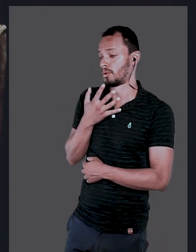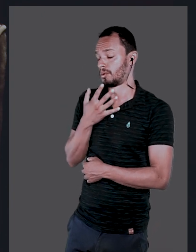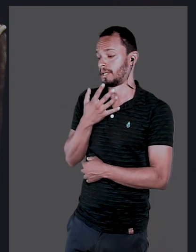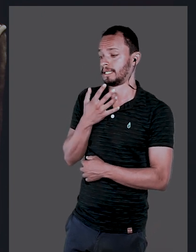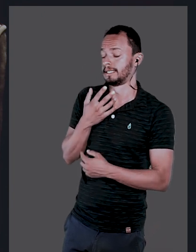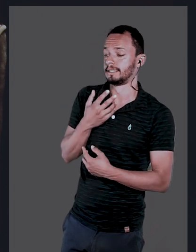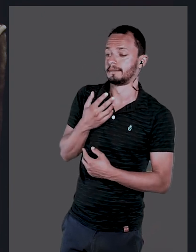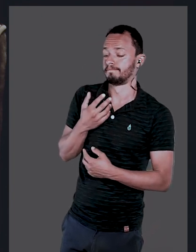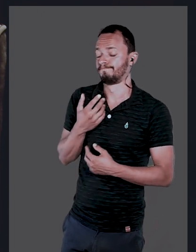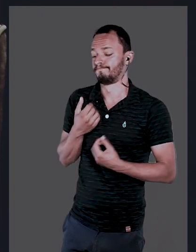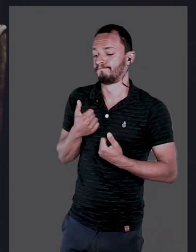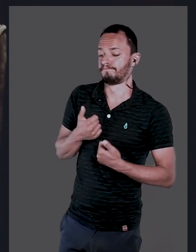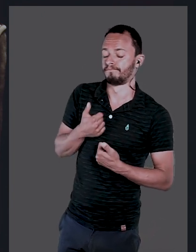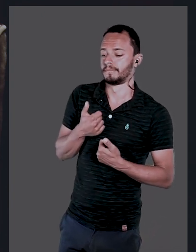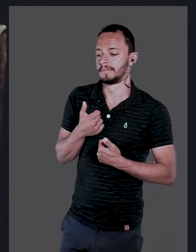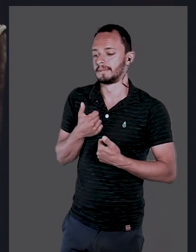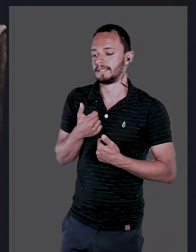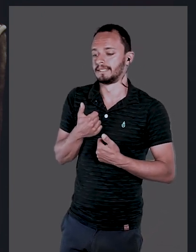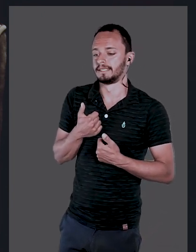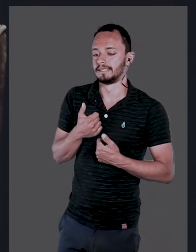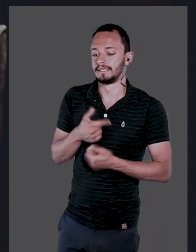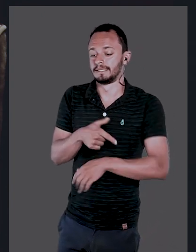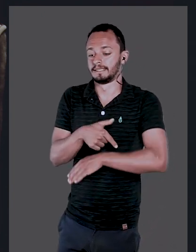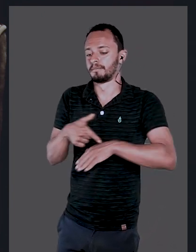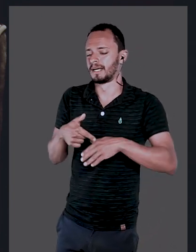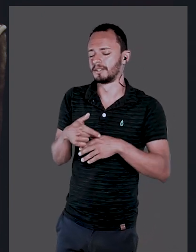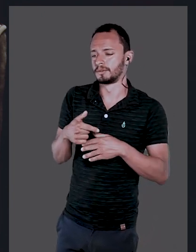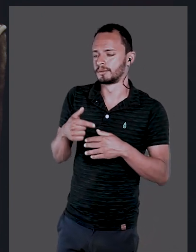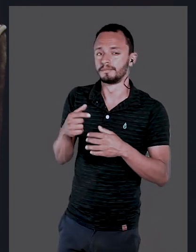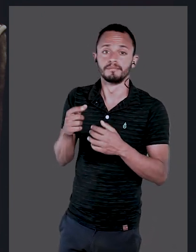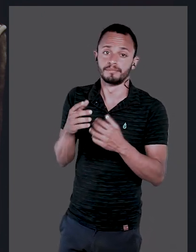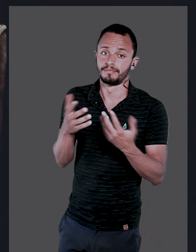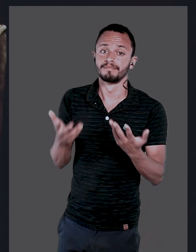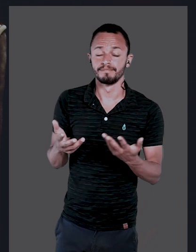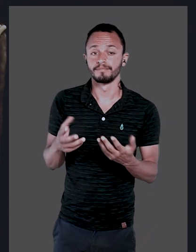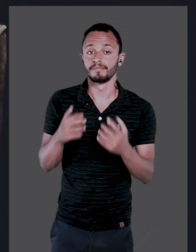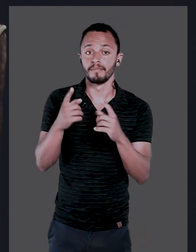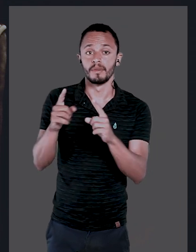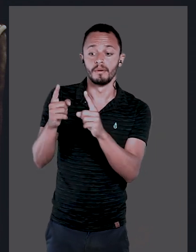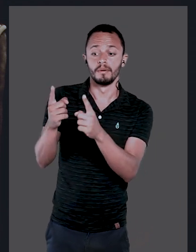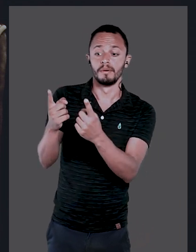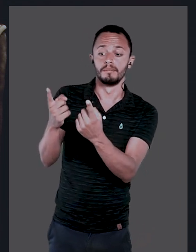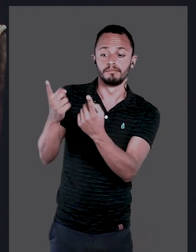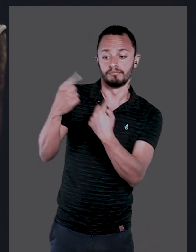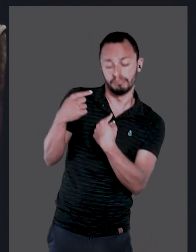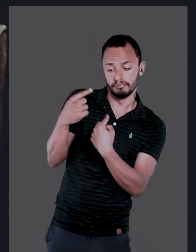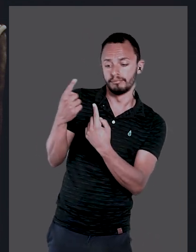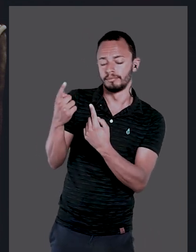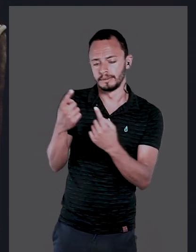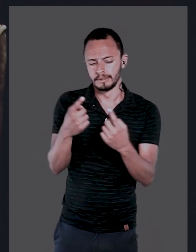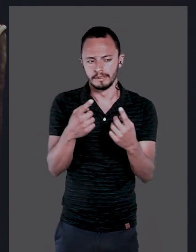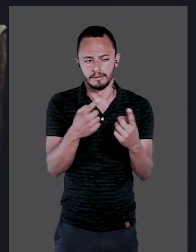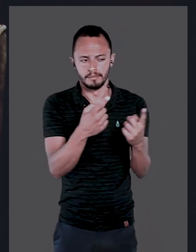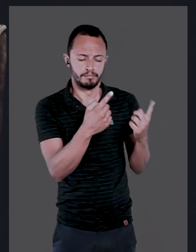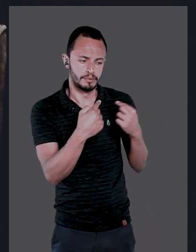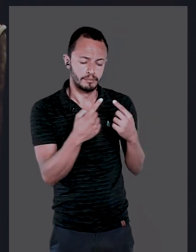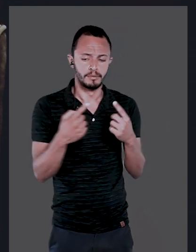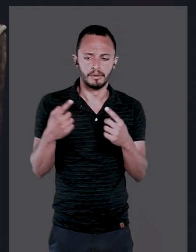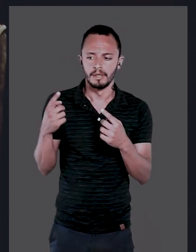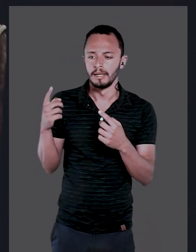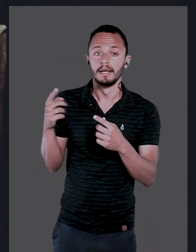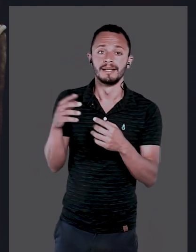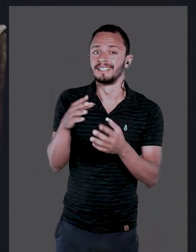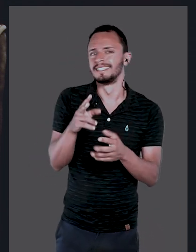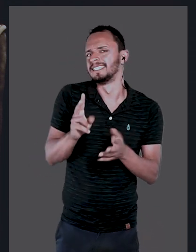de boa pessoa, de simpático. Então, isso vai ter sempre. Nós vamos